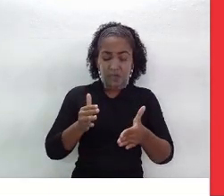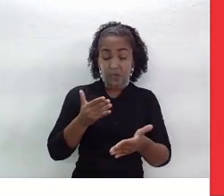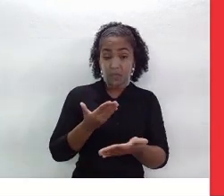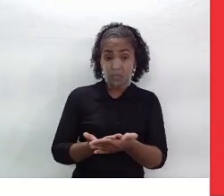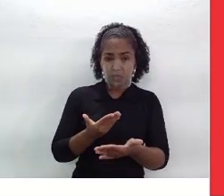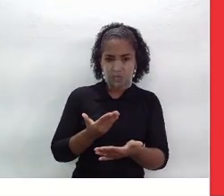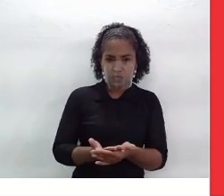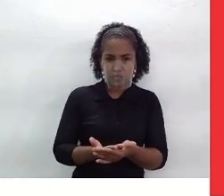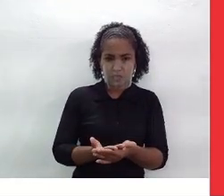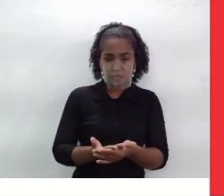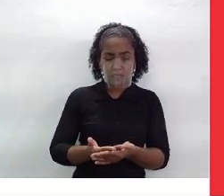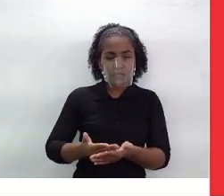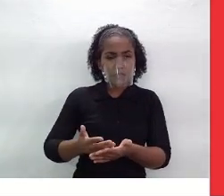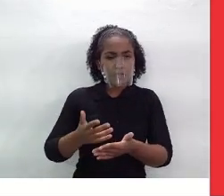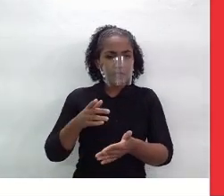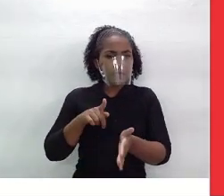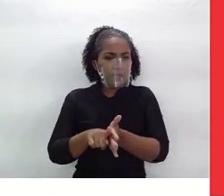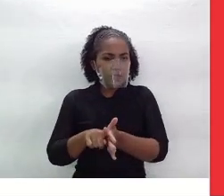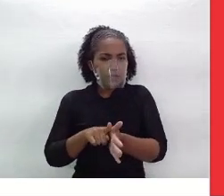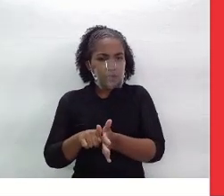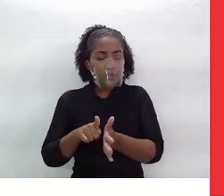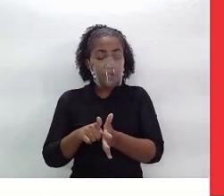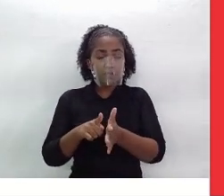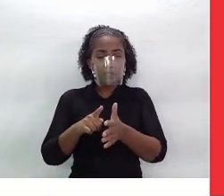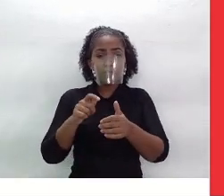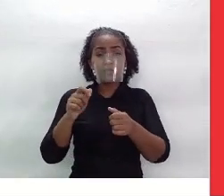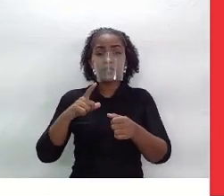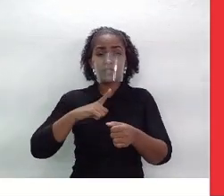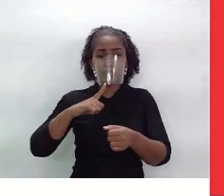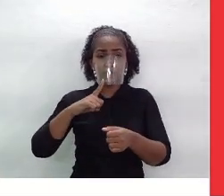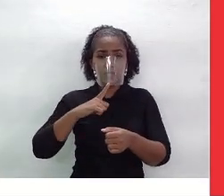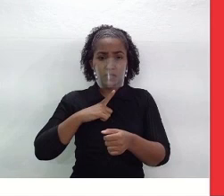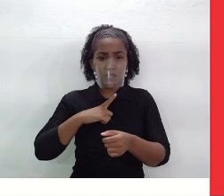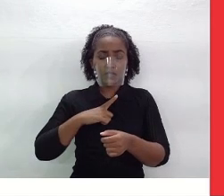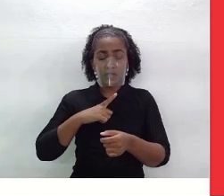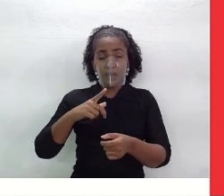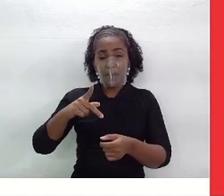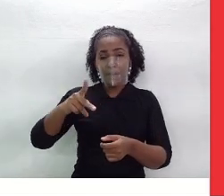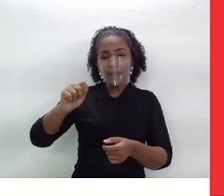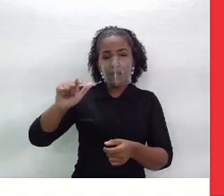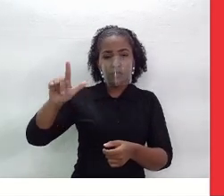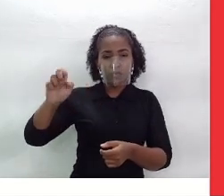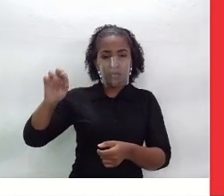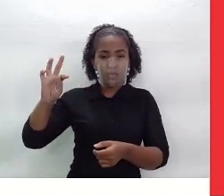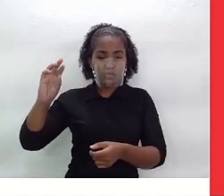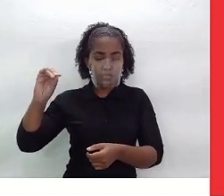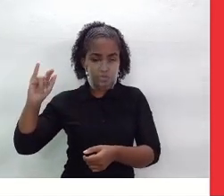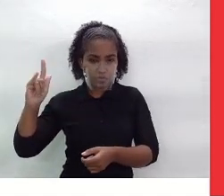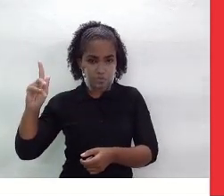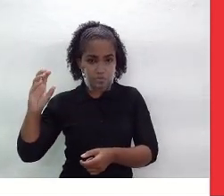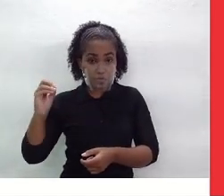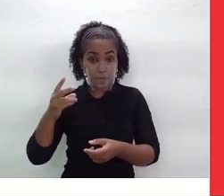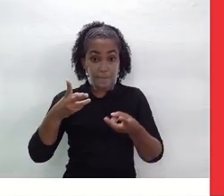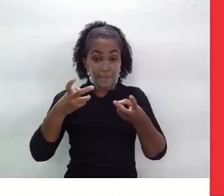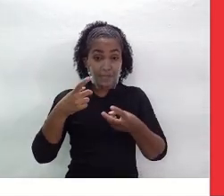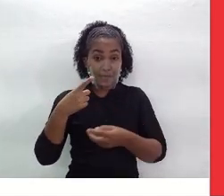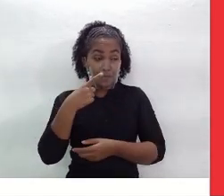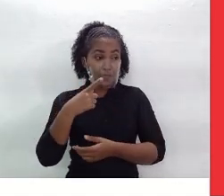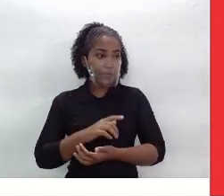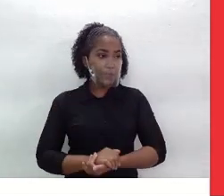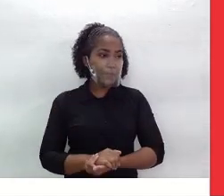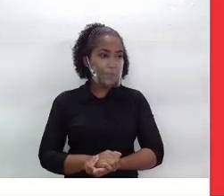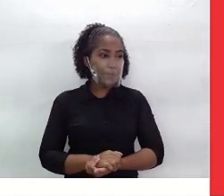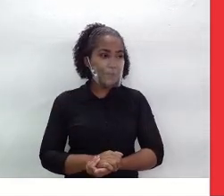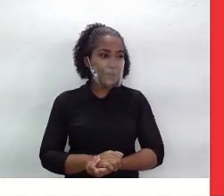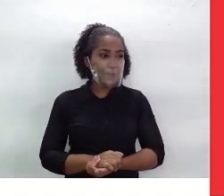estudos meteorológicos, astrônomos e paleontológicos. Olha a foto aí do cara como ele era